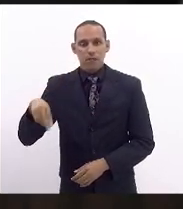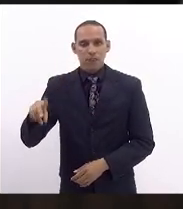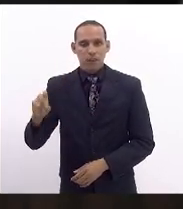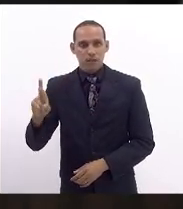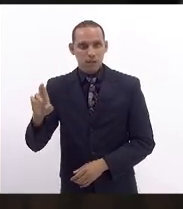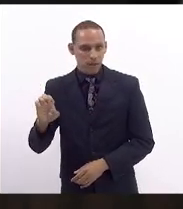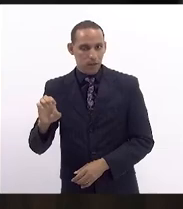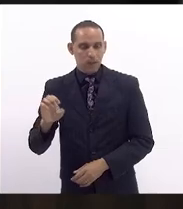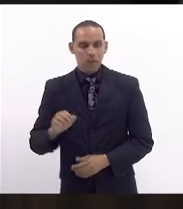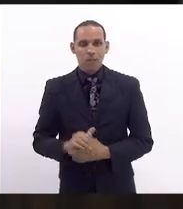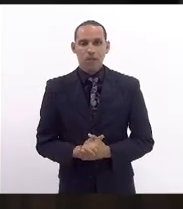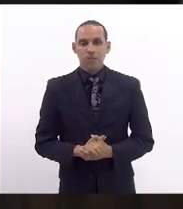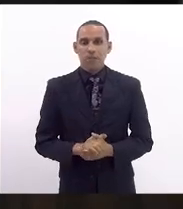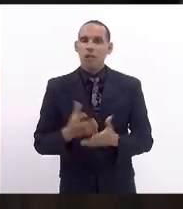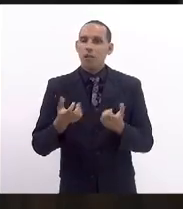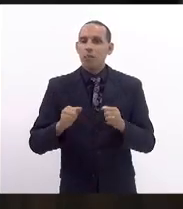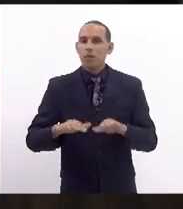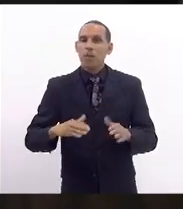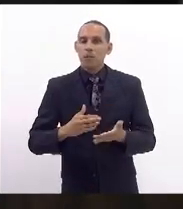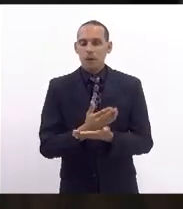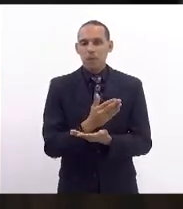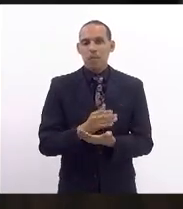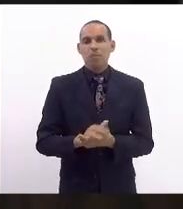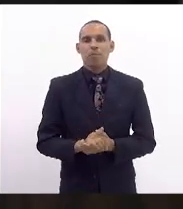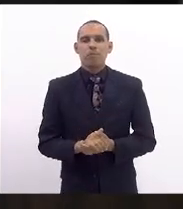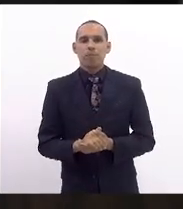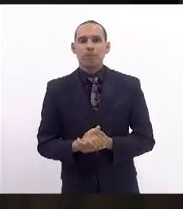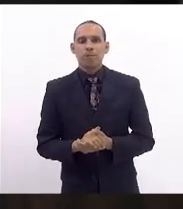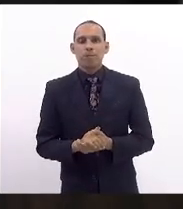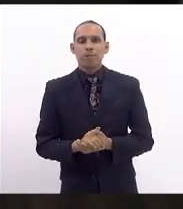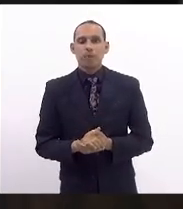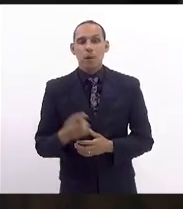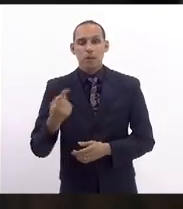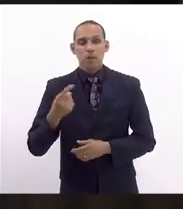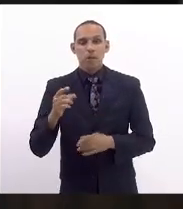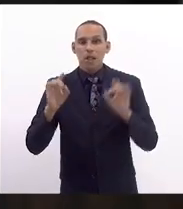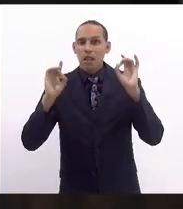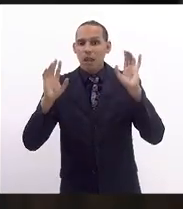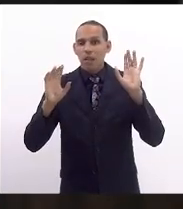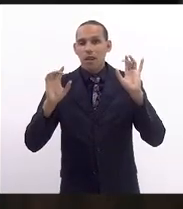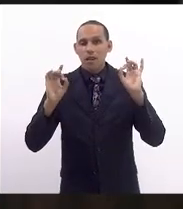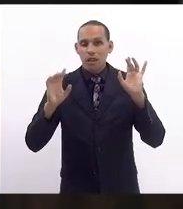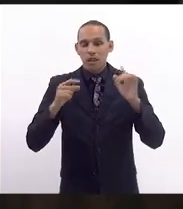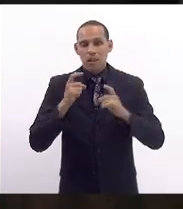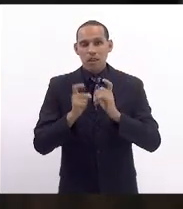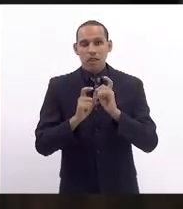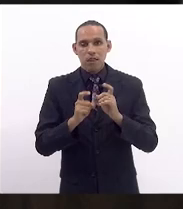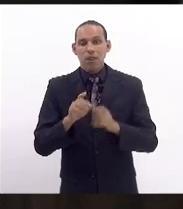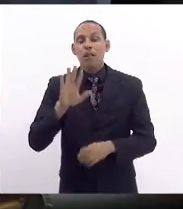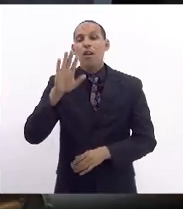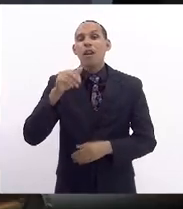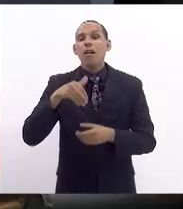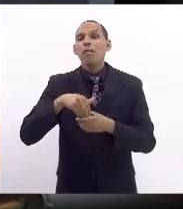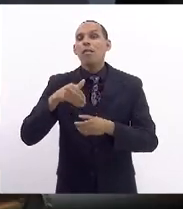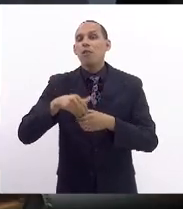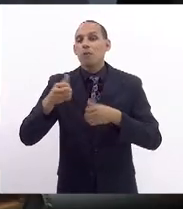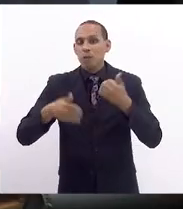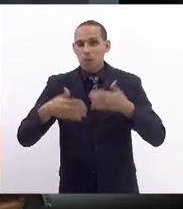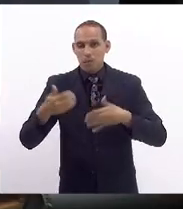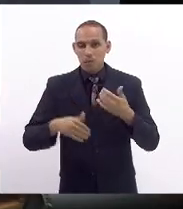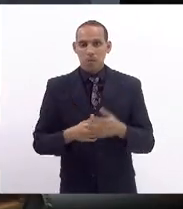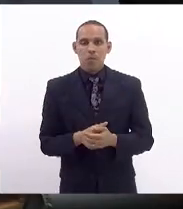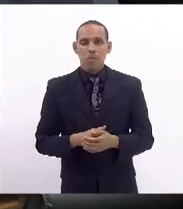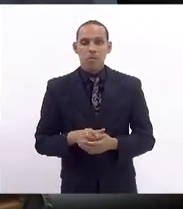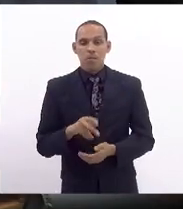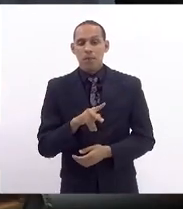aprova a distribuição aprovado nada mais a tratar na primeira sessão extraordinária a declaração de voto à